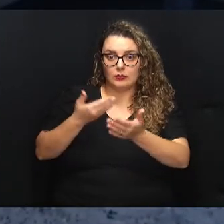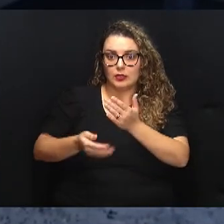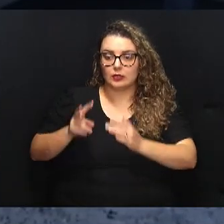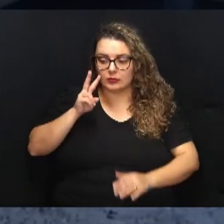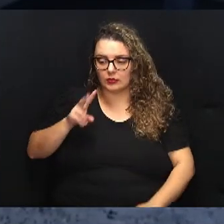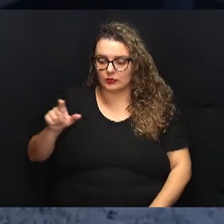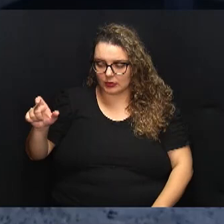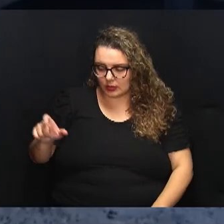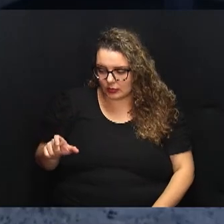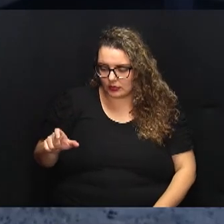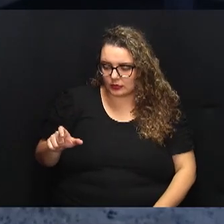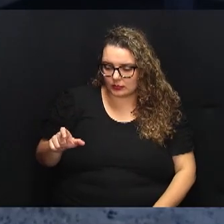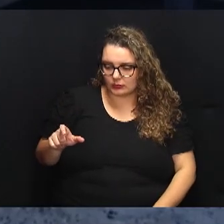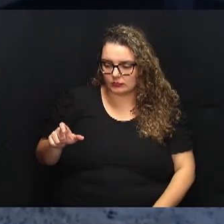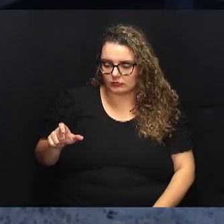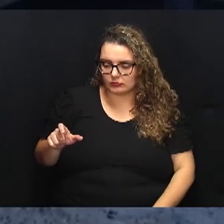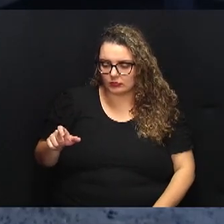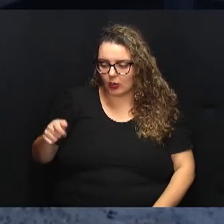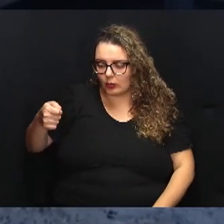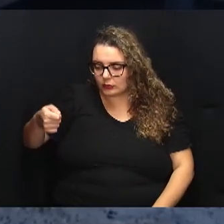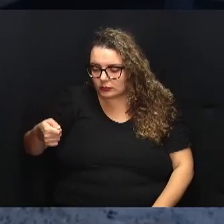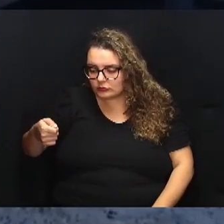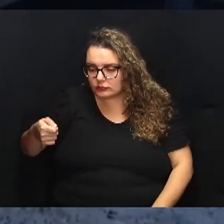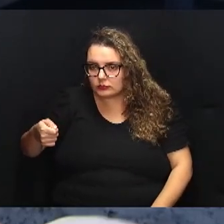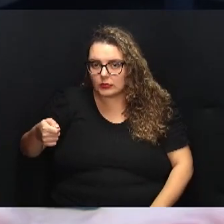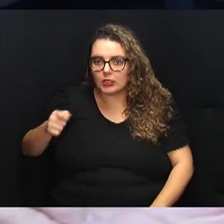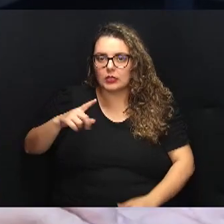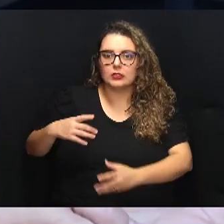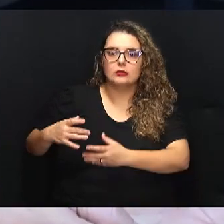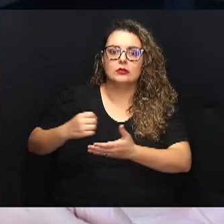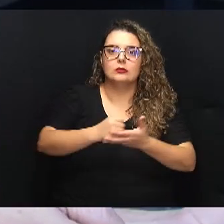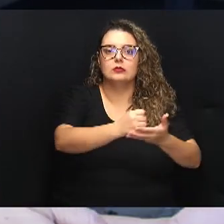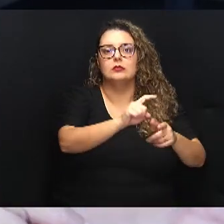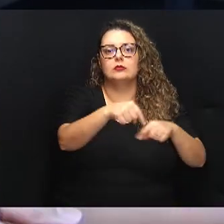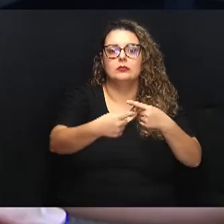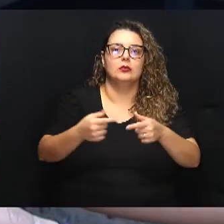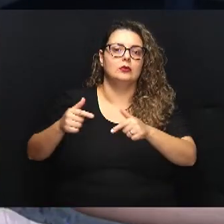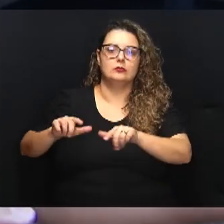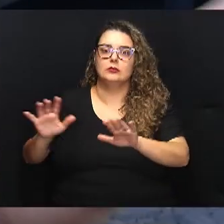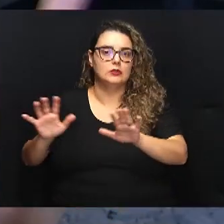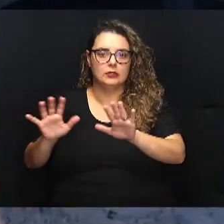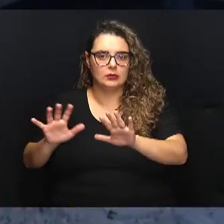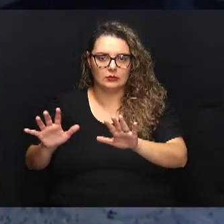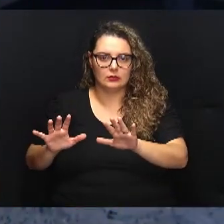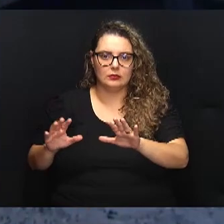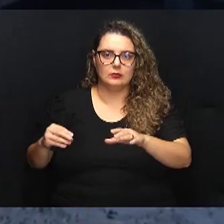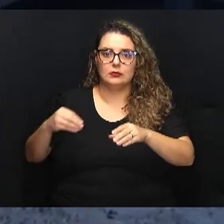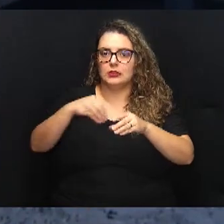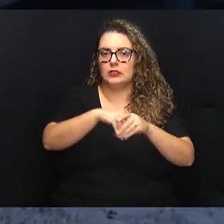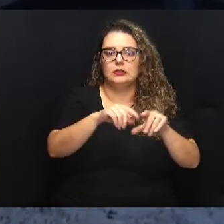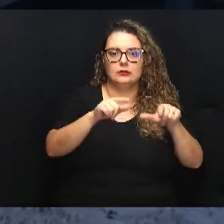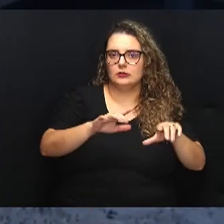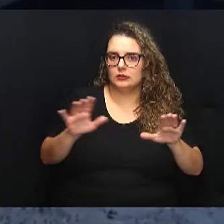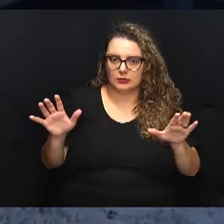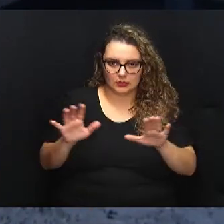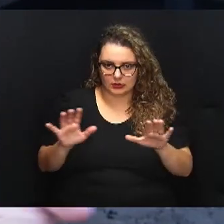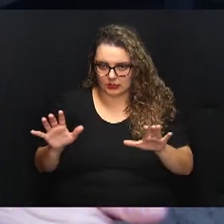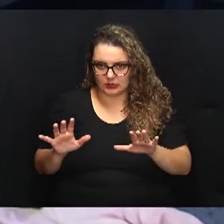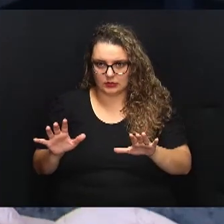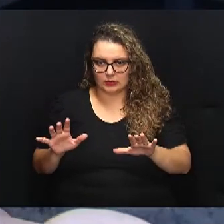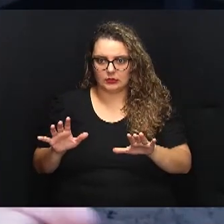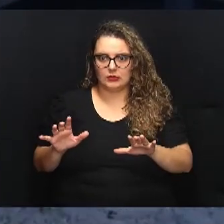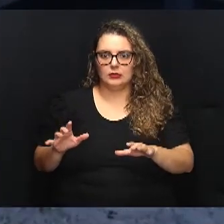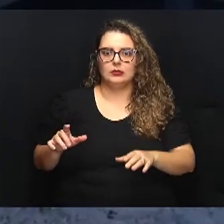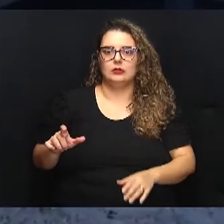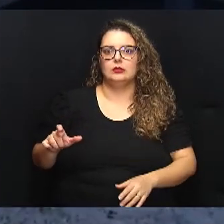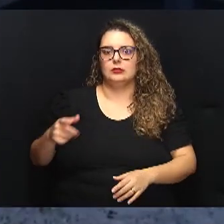inserir o cartão na maquininha, não permita que essa máquina seja levada para outro lugar, para dentro do estabelecimento, e que o seu cartão